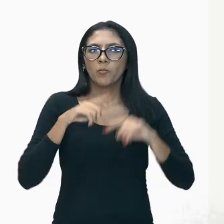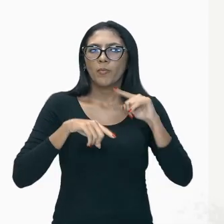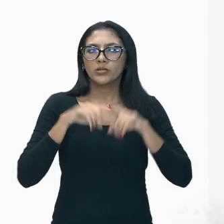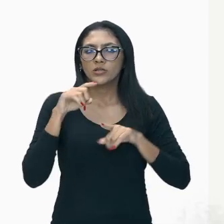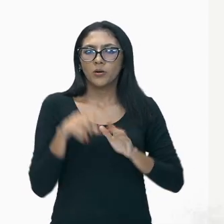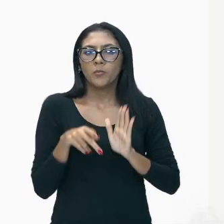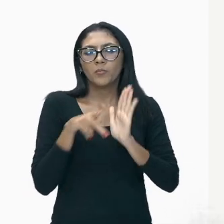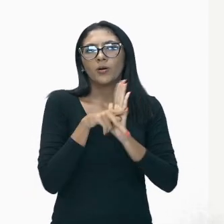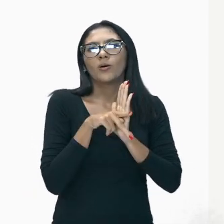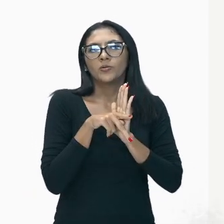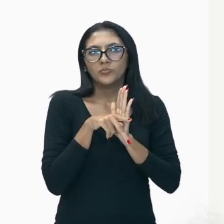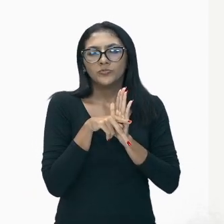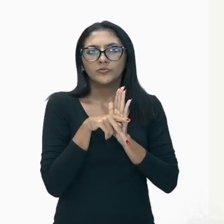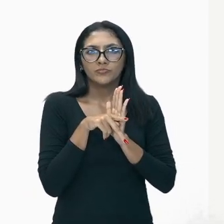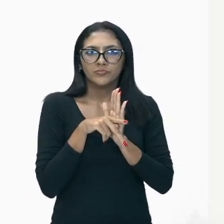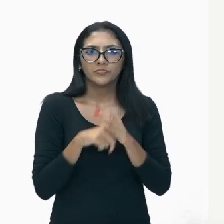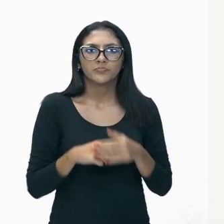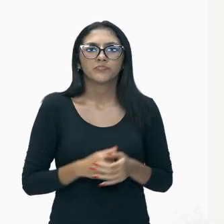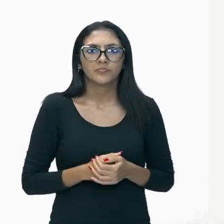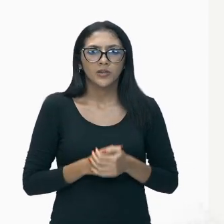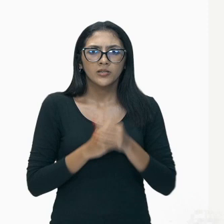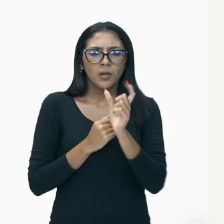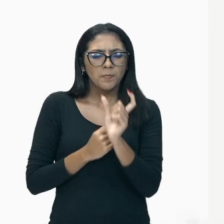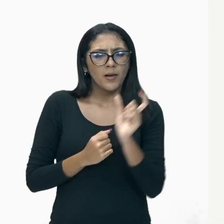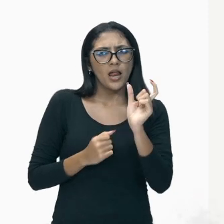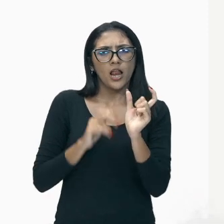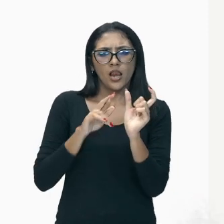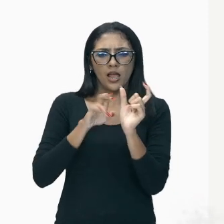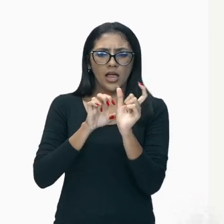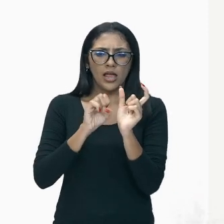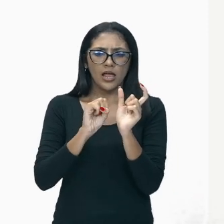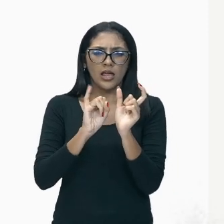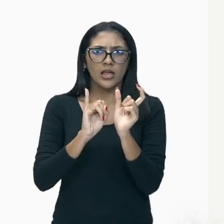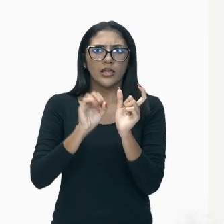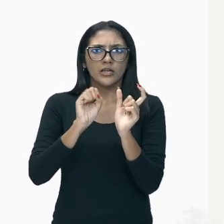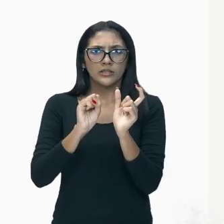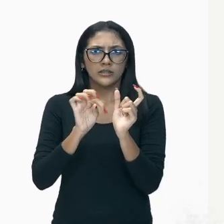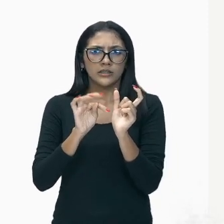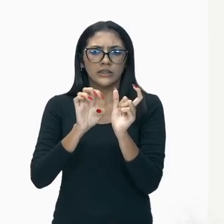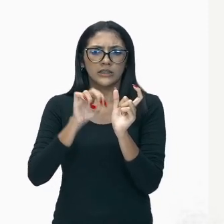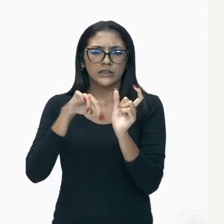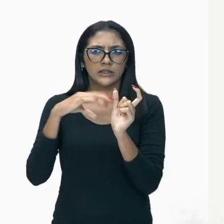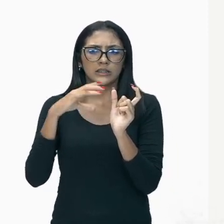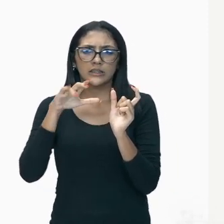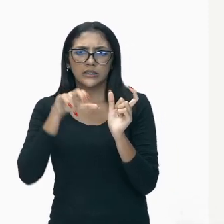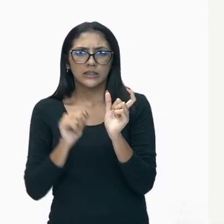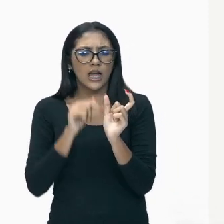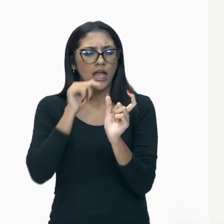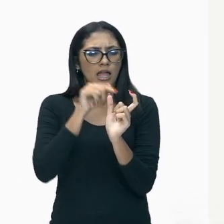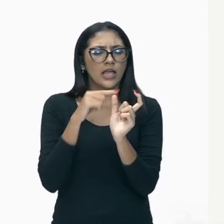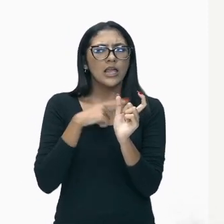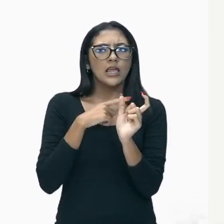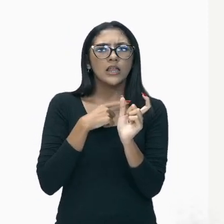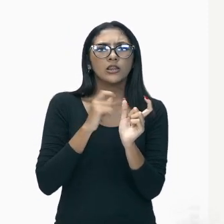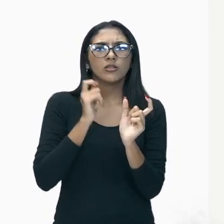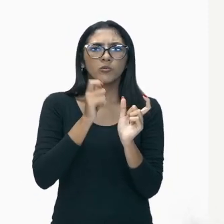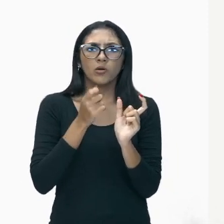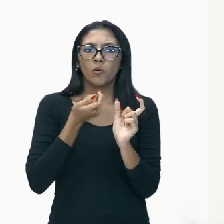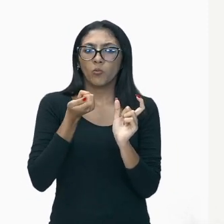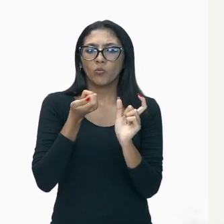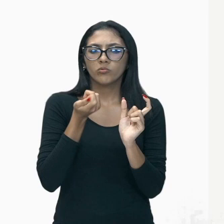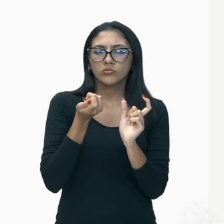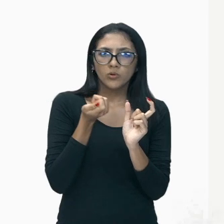já vimos que a resistência, ela quer o quê? Resistência elétrica, ela quer se opor à passagem